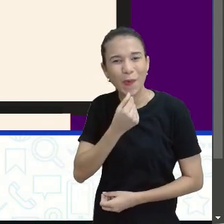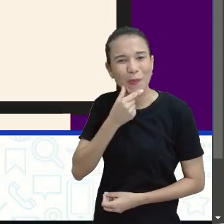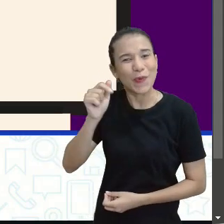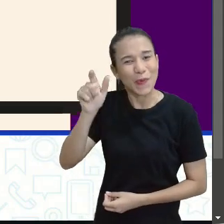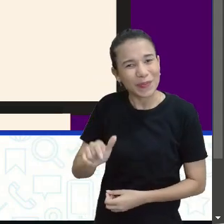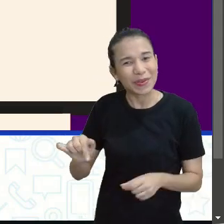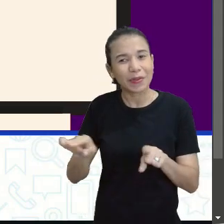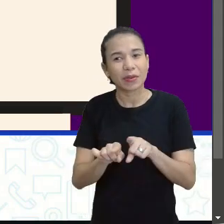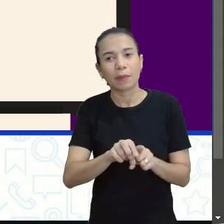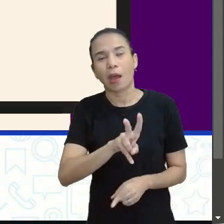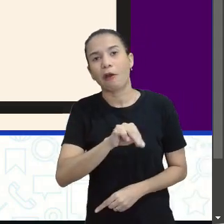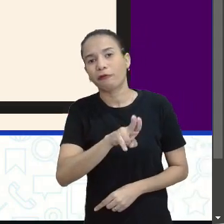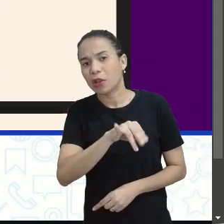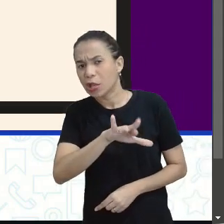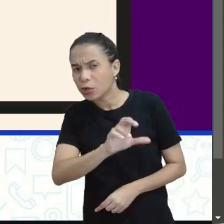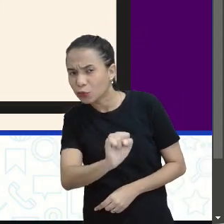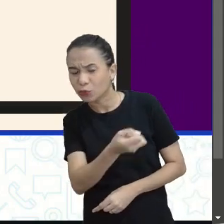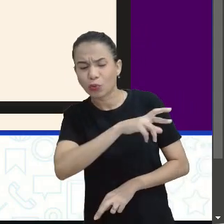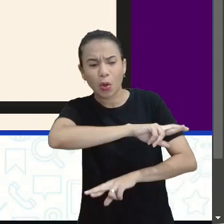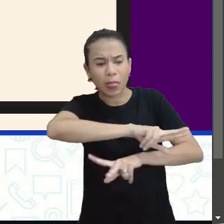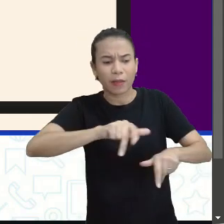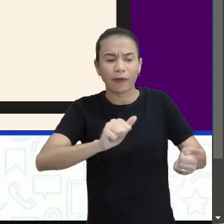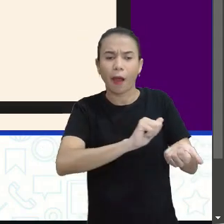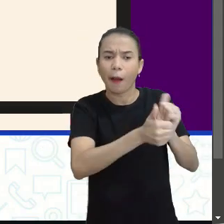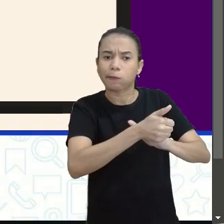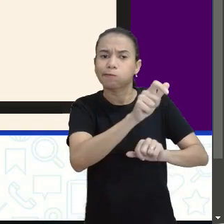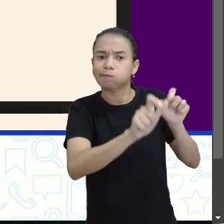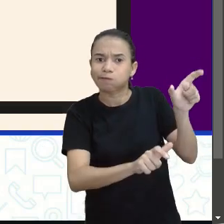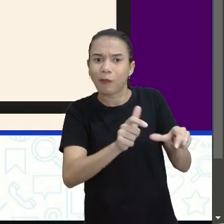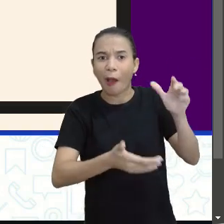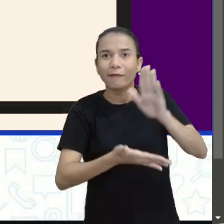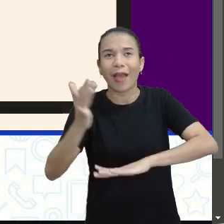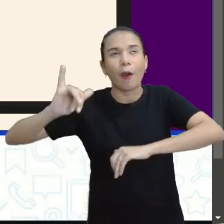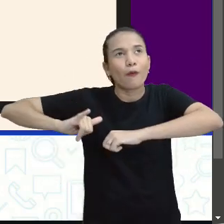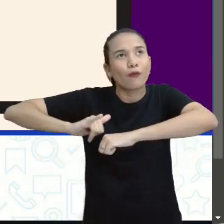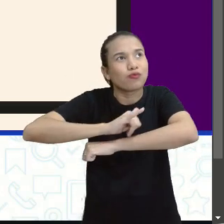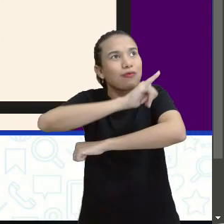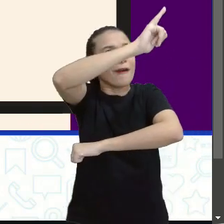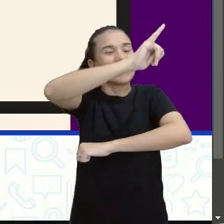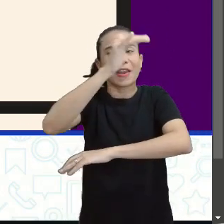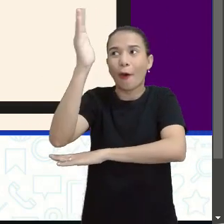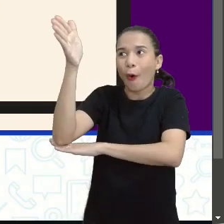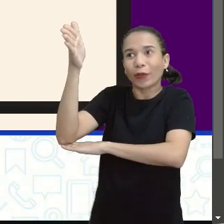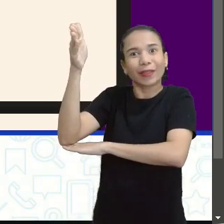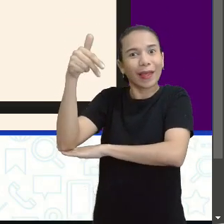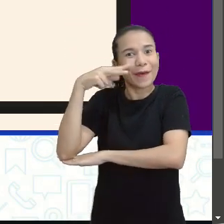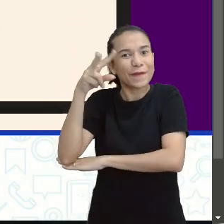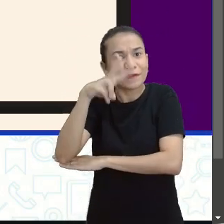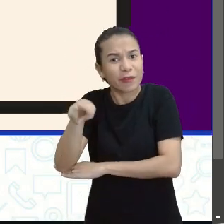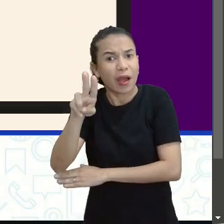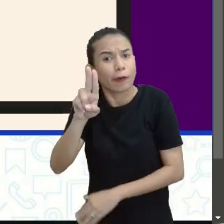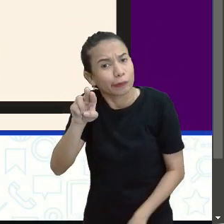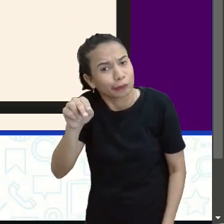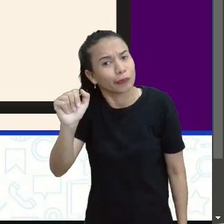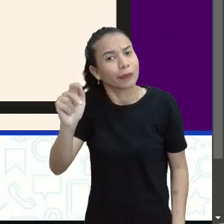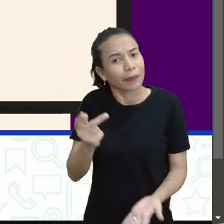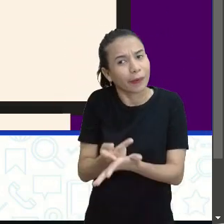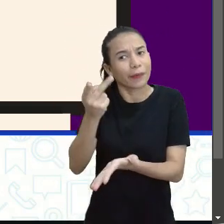o Vinícius, ou outros atletas que nós temos, viajar de avião, ficar em hotel, jamais